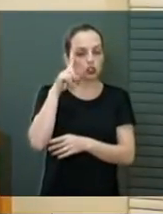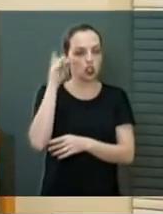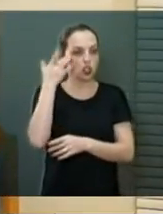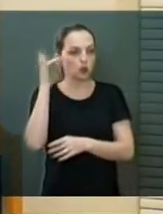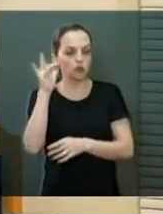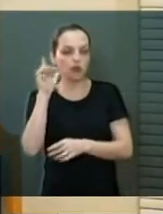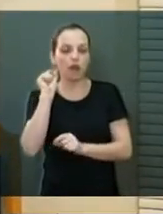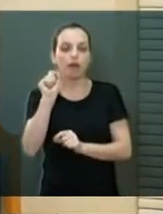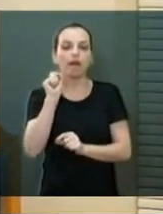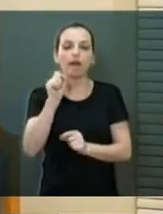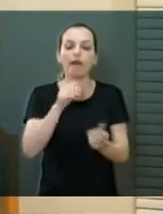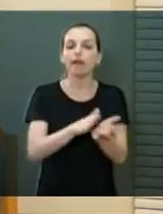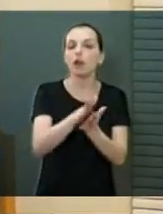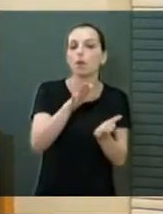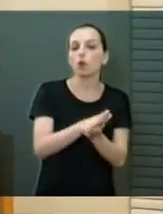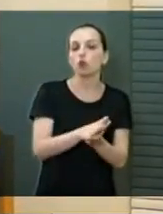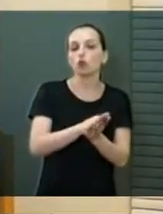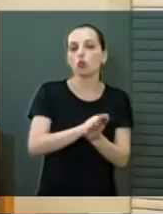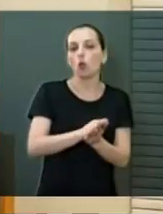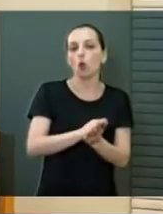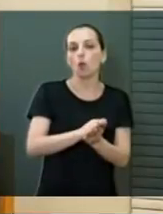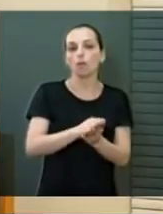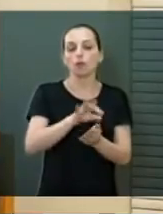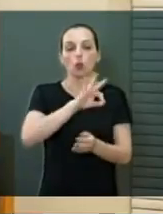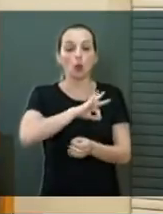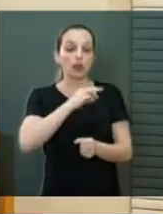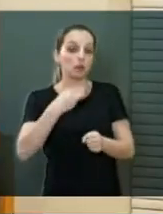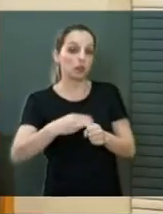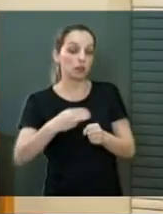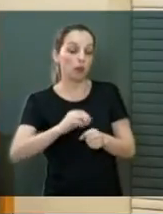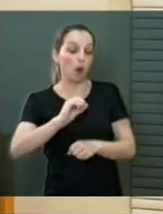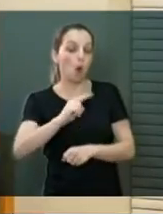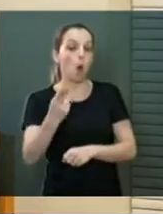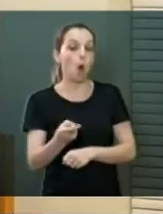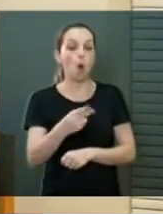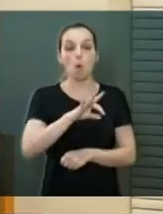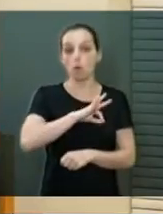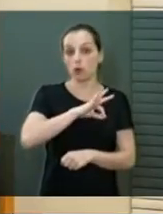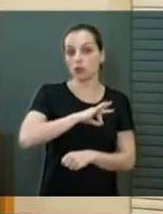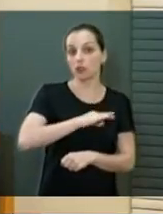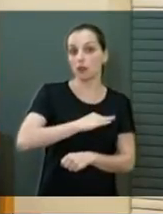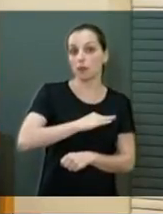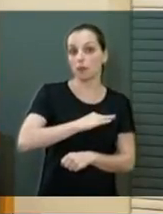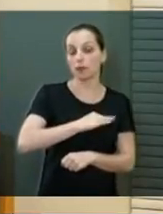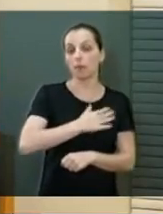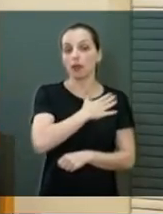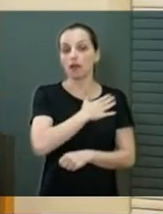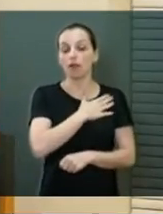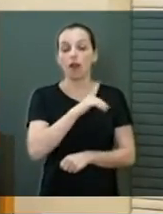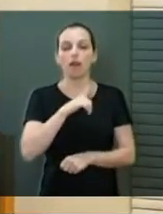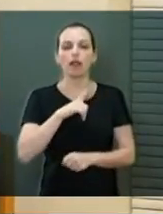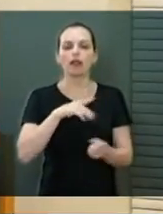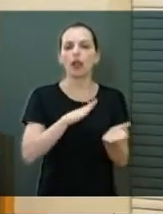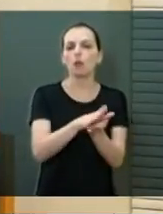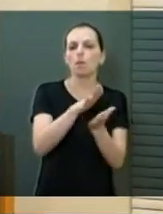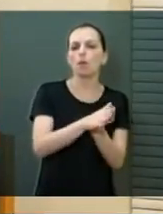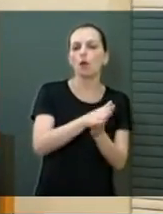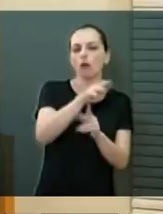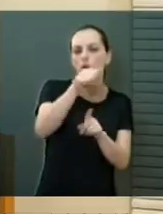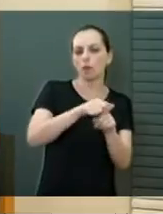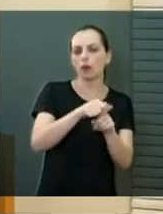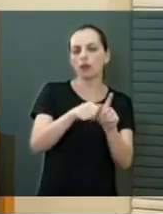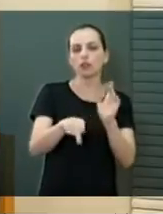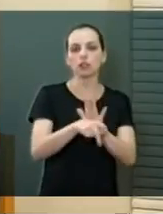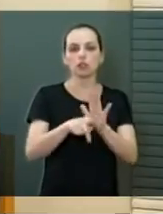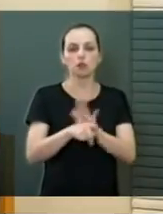de trânsito ou pela polícia, mas gostaria sinceramente de saber. Existe alguma meta de multas por mês e a cada